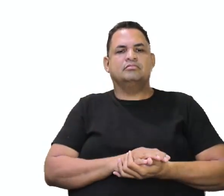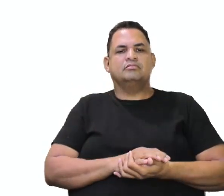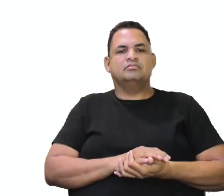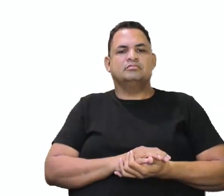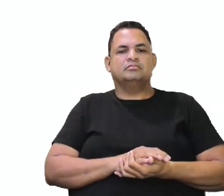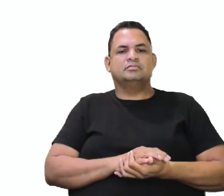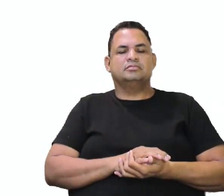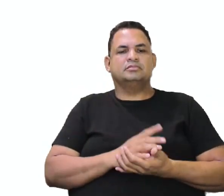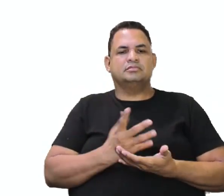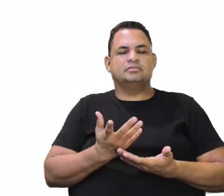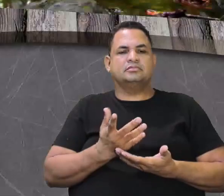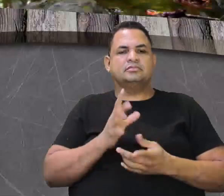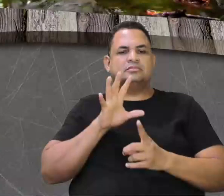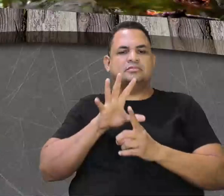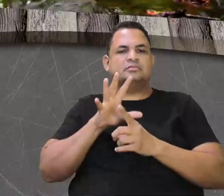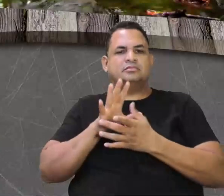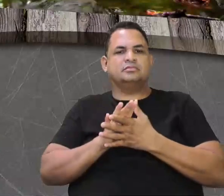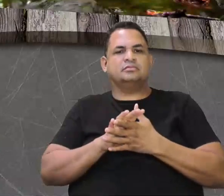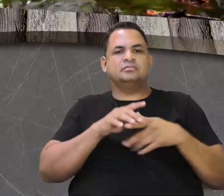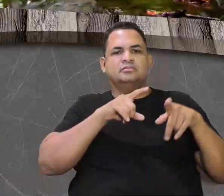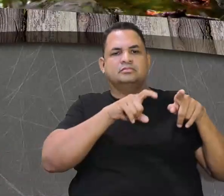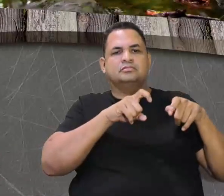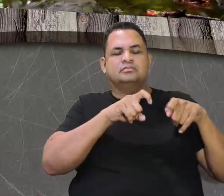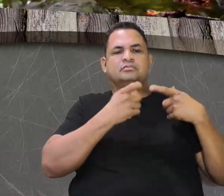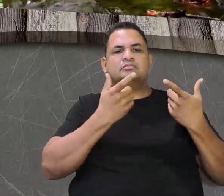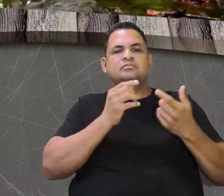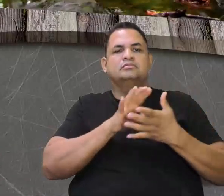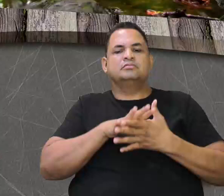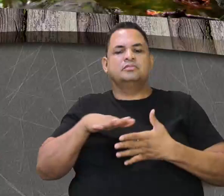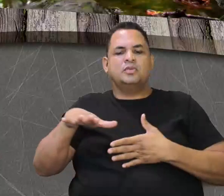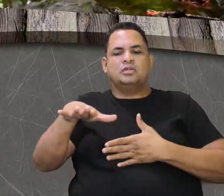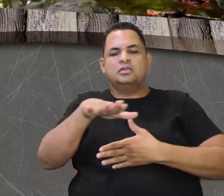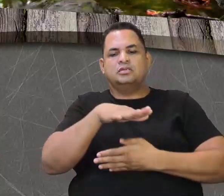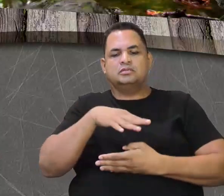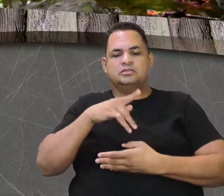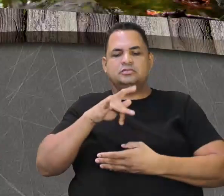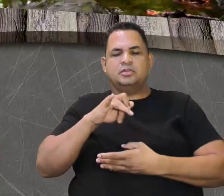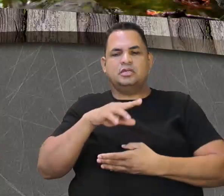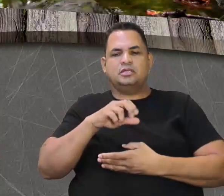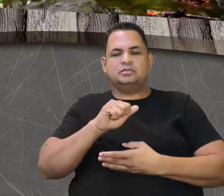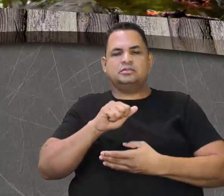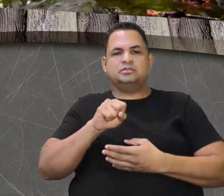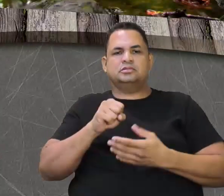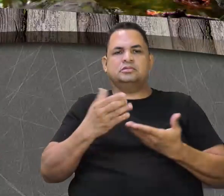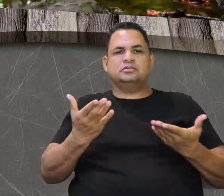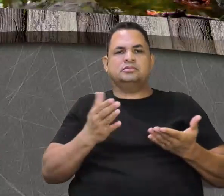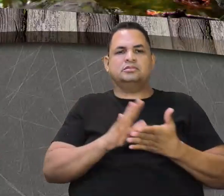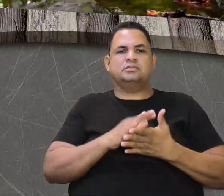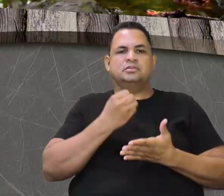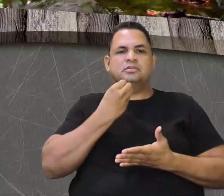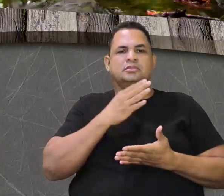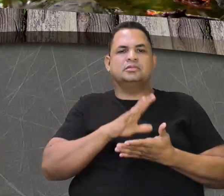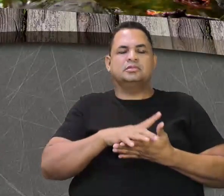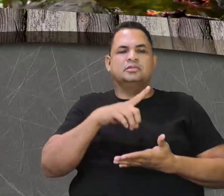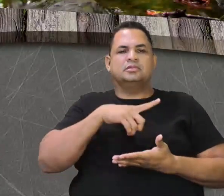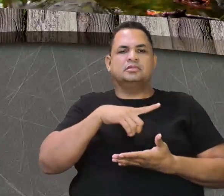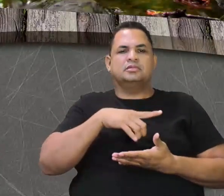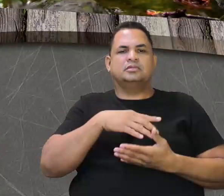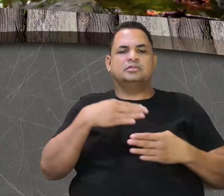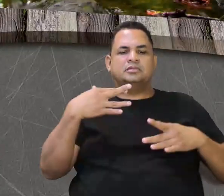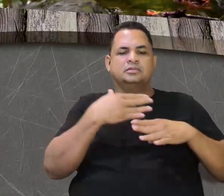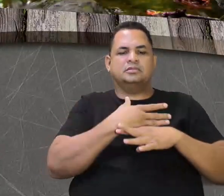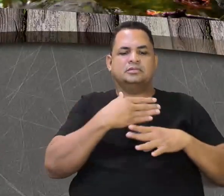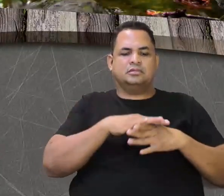essas áreas, ou rural ou desses parques. Quão bom, né? É tão bom quando a gente tem cidades,